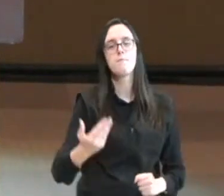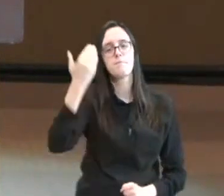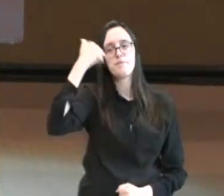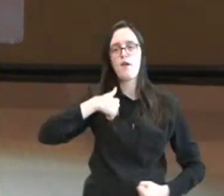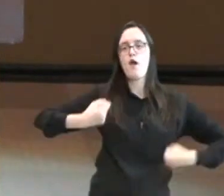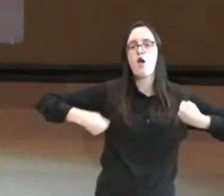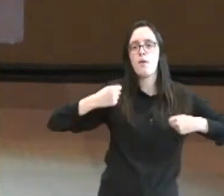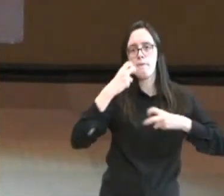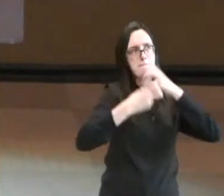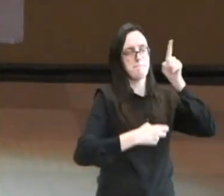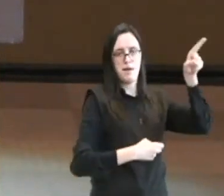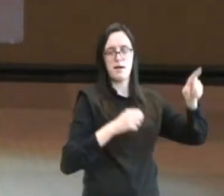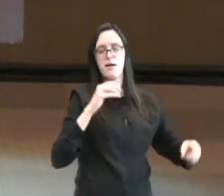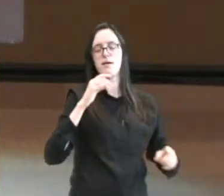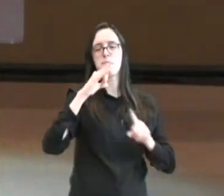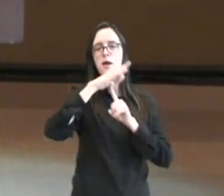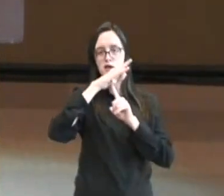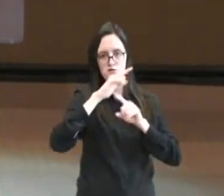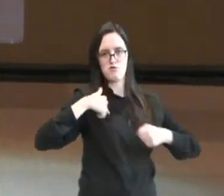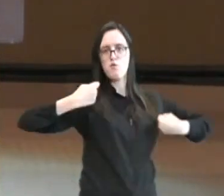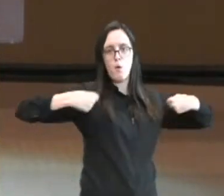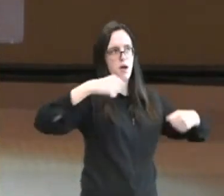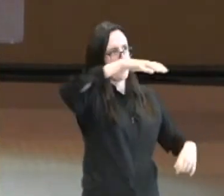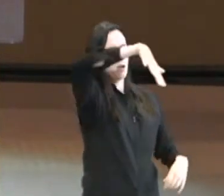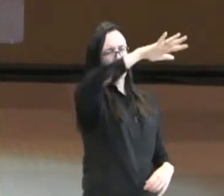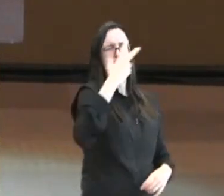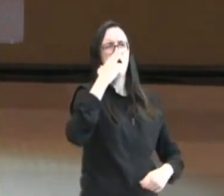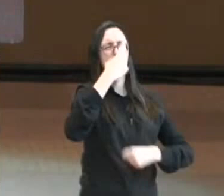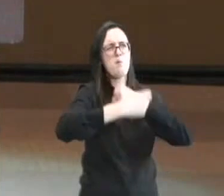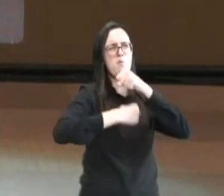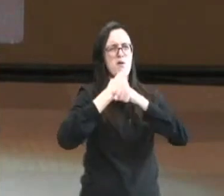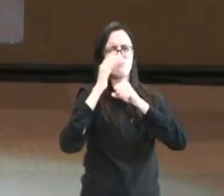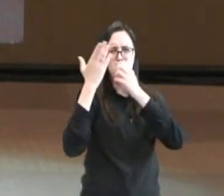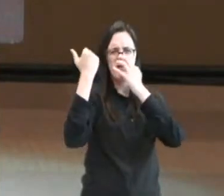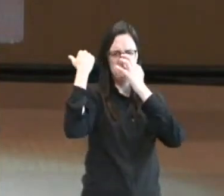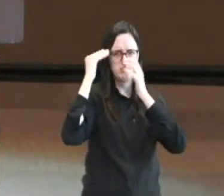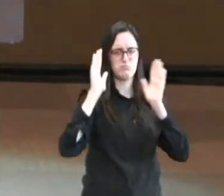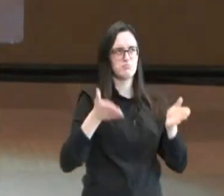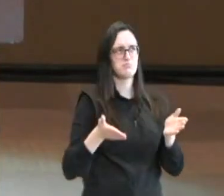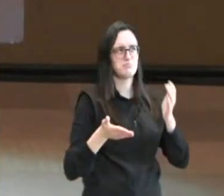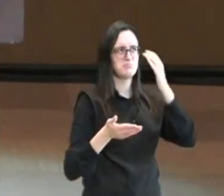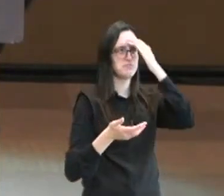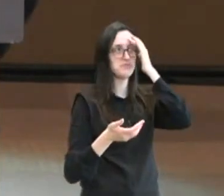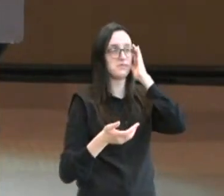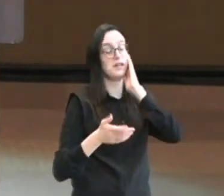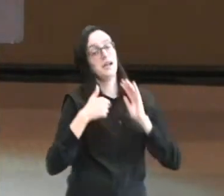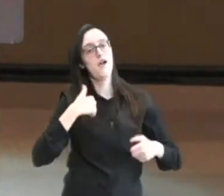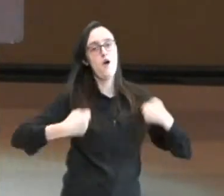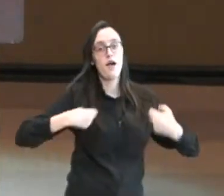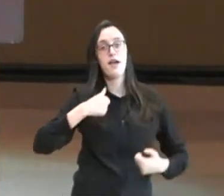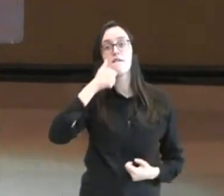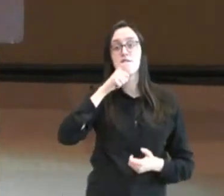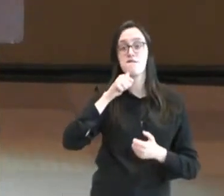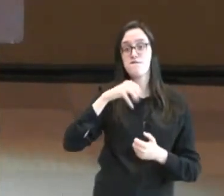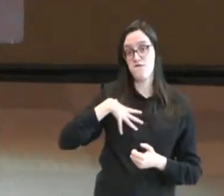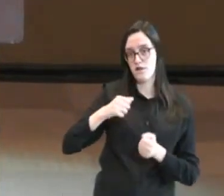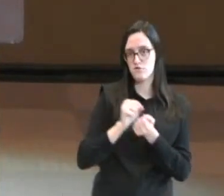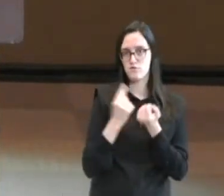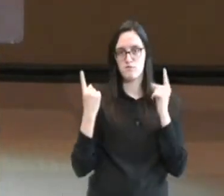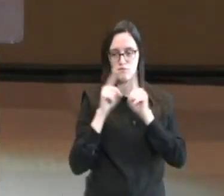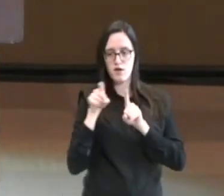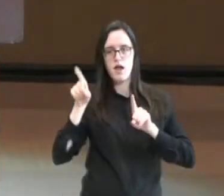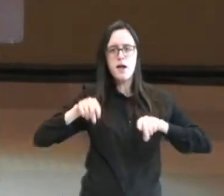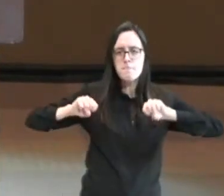Bacaxeri, isso já tem alguns anos aí, acho que um ano, talvez. Eu corria com a minha filha, e minha filha é